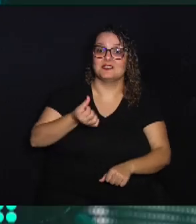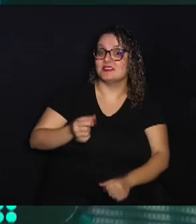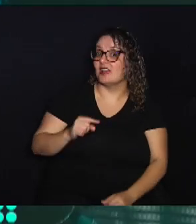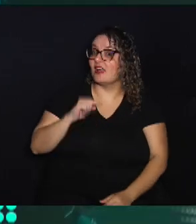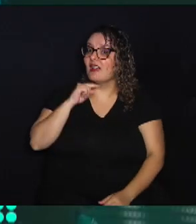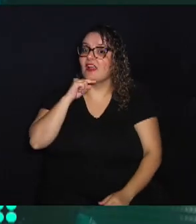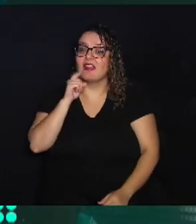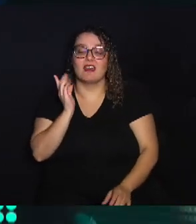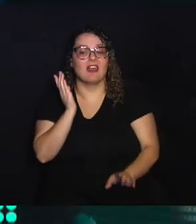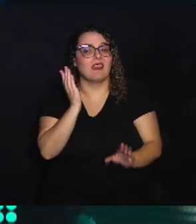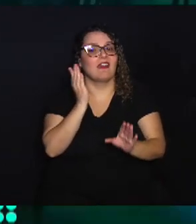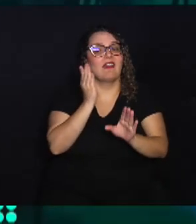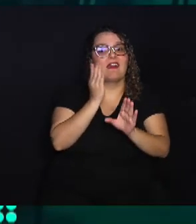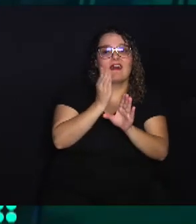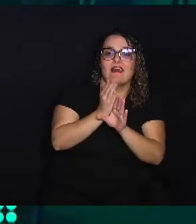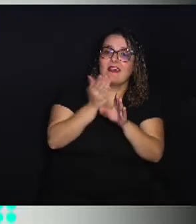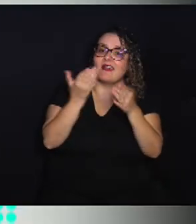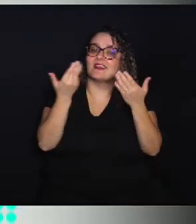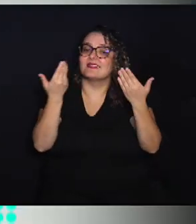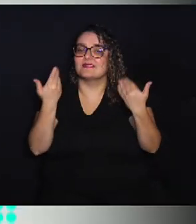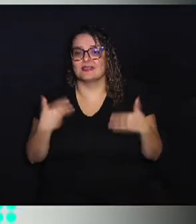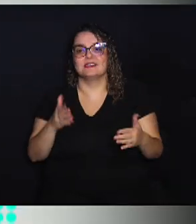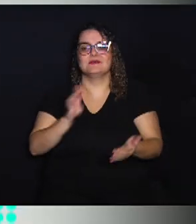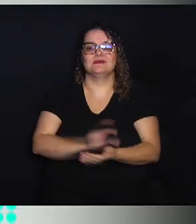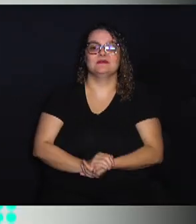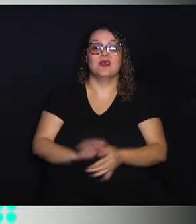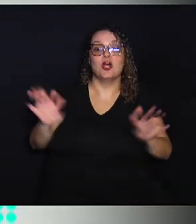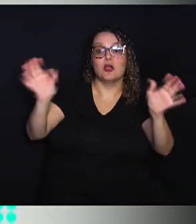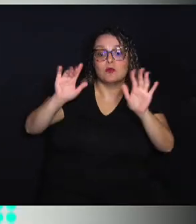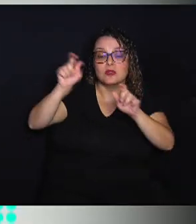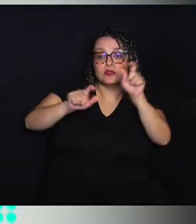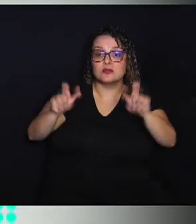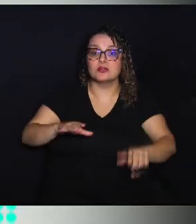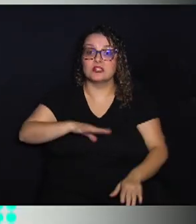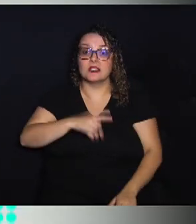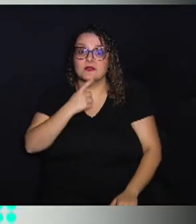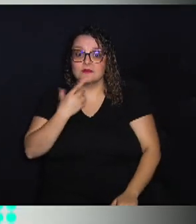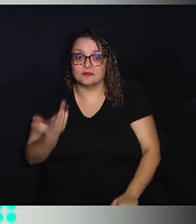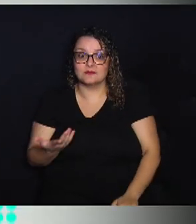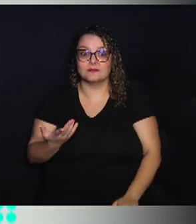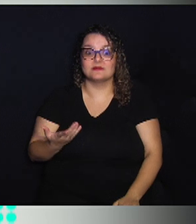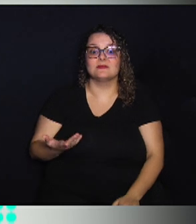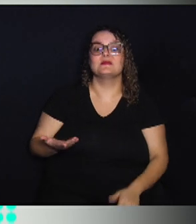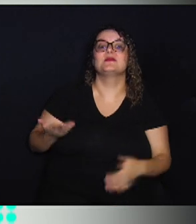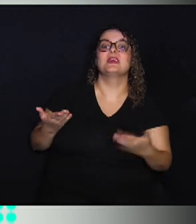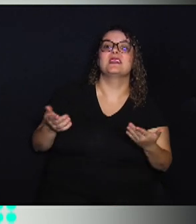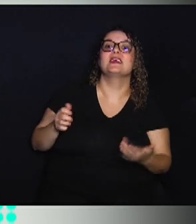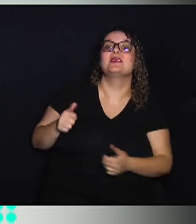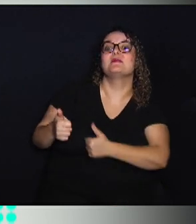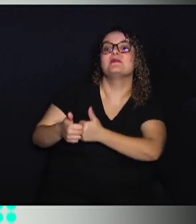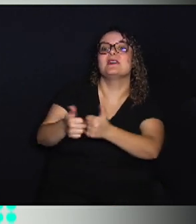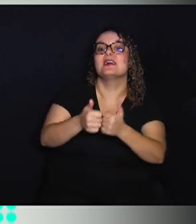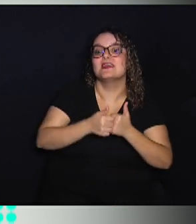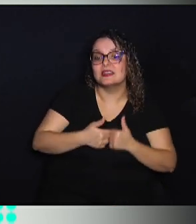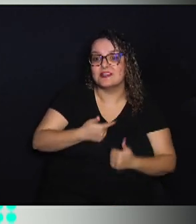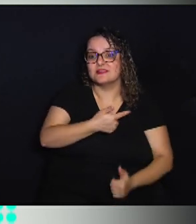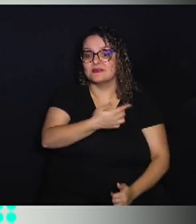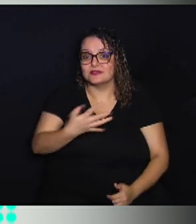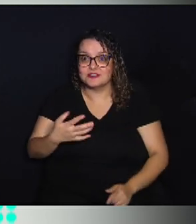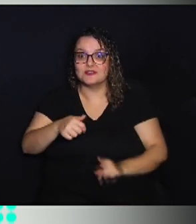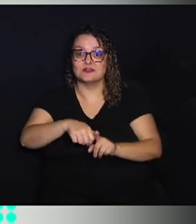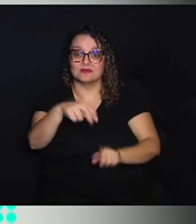nos achar. Alô, galera de Campinas e adjacências. 24 de